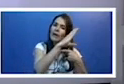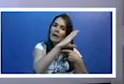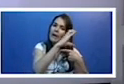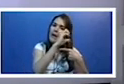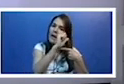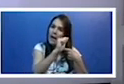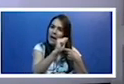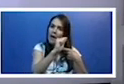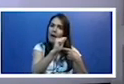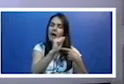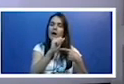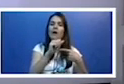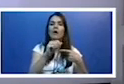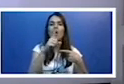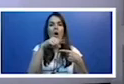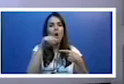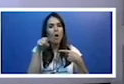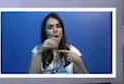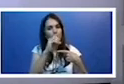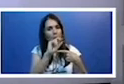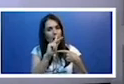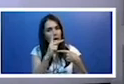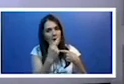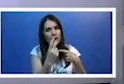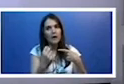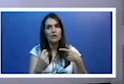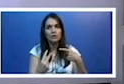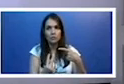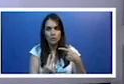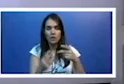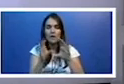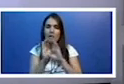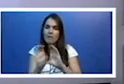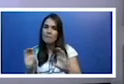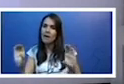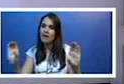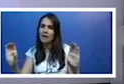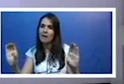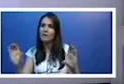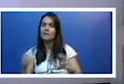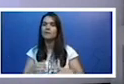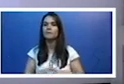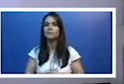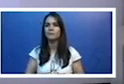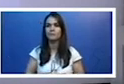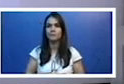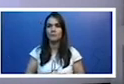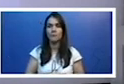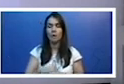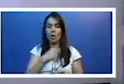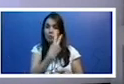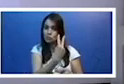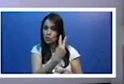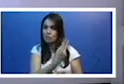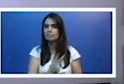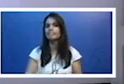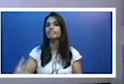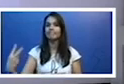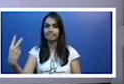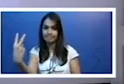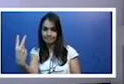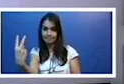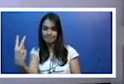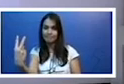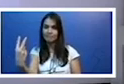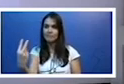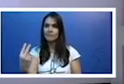aqui, ó, quando a gente separa o cálcio, que é o cátion, e o OH. Esse 2 é o que vem na frente do OH, que vai